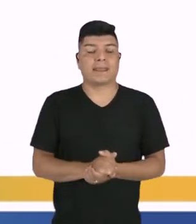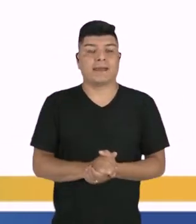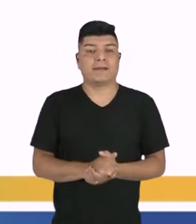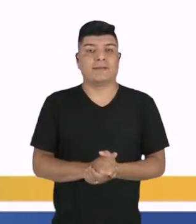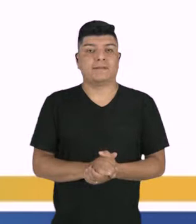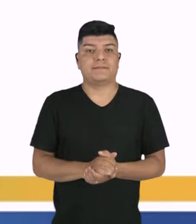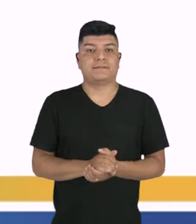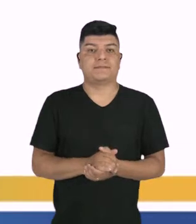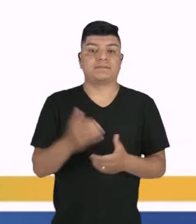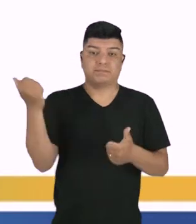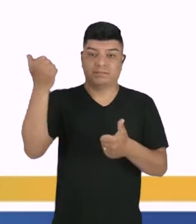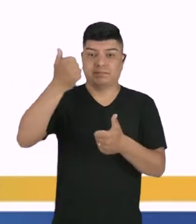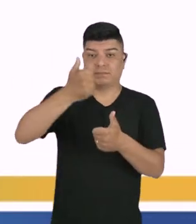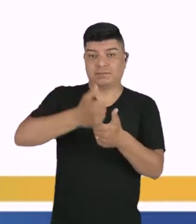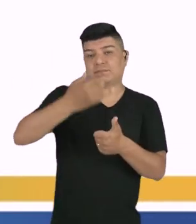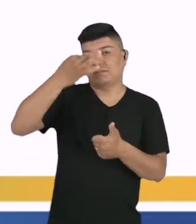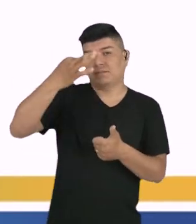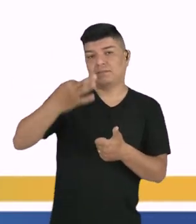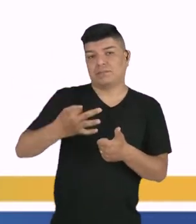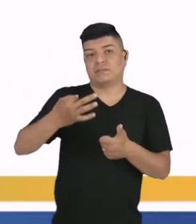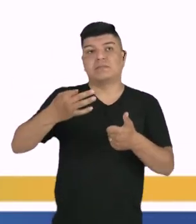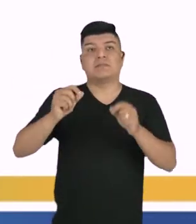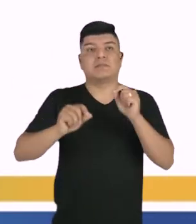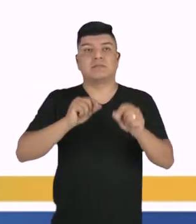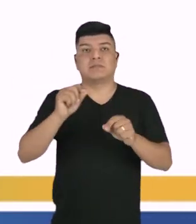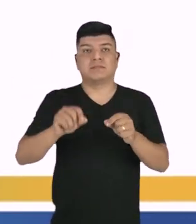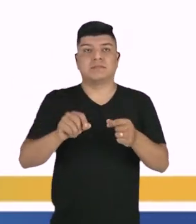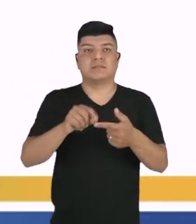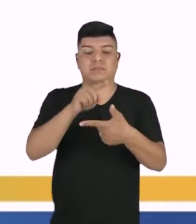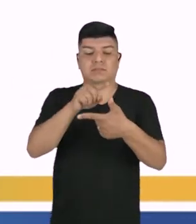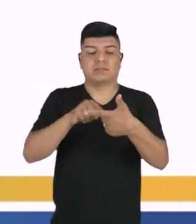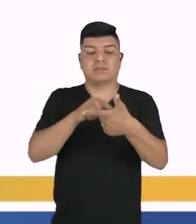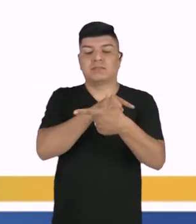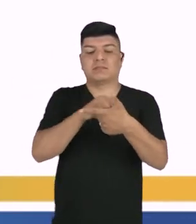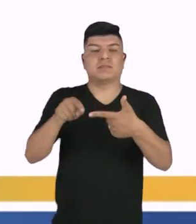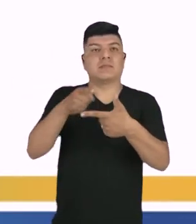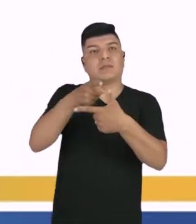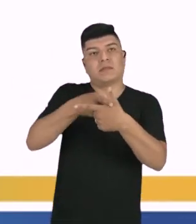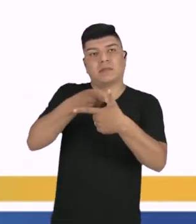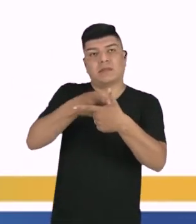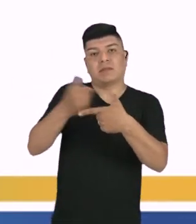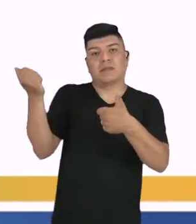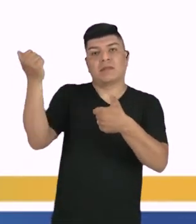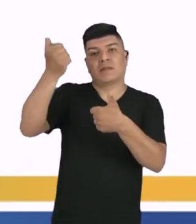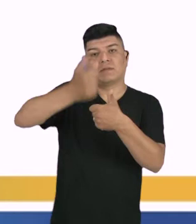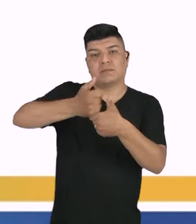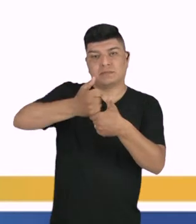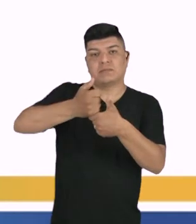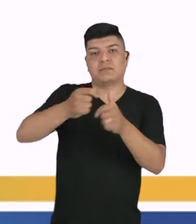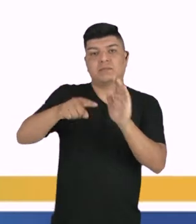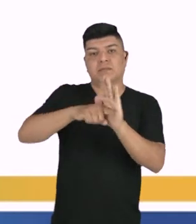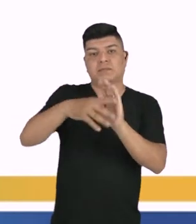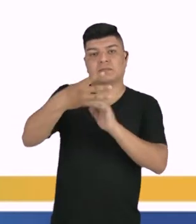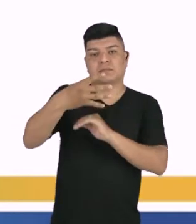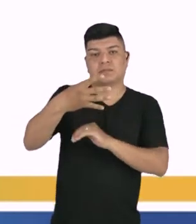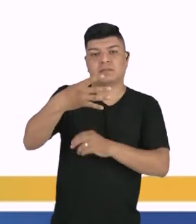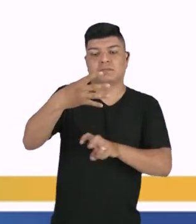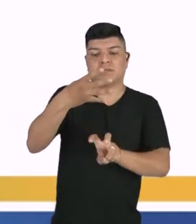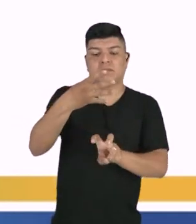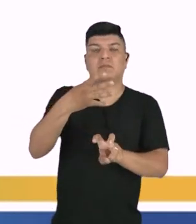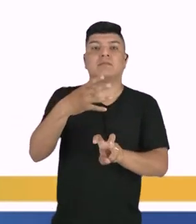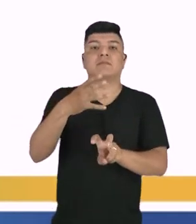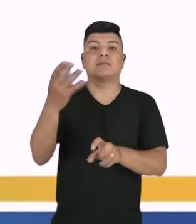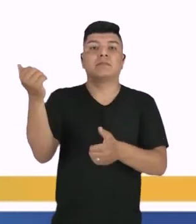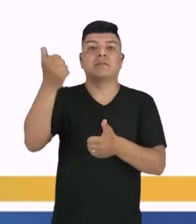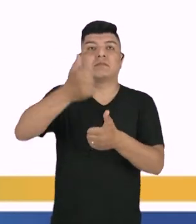isso fazendo a substituição, né, visto que nós temos seno, substituímos seno, né, menos 4 sobre 5 no